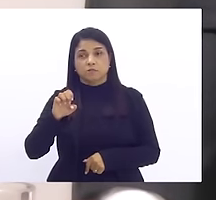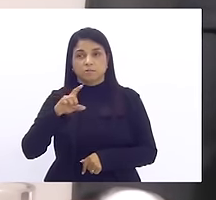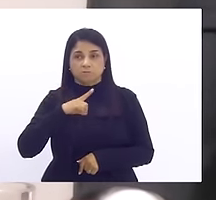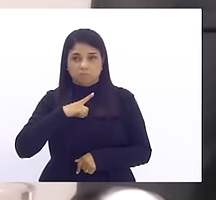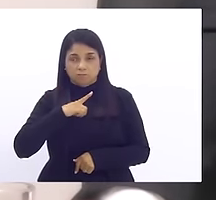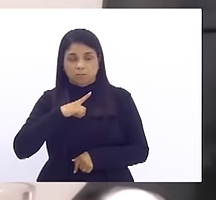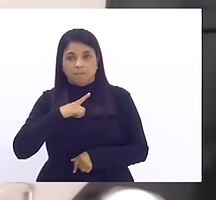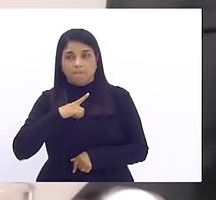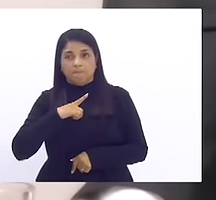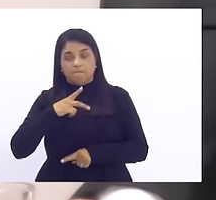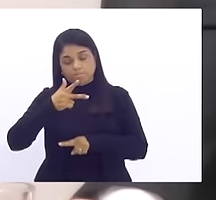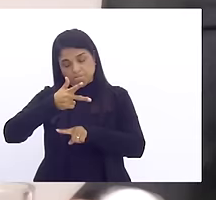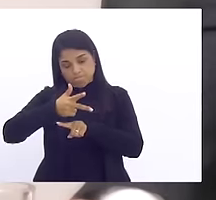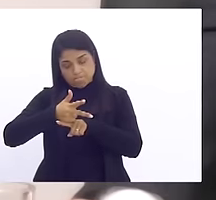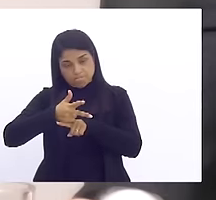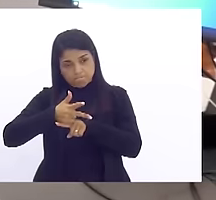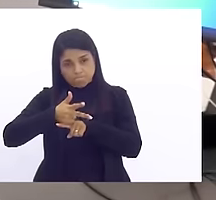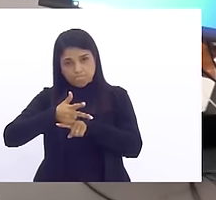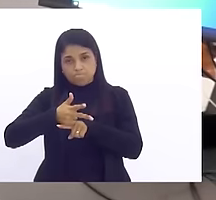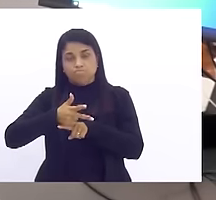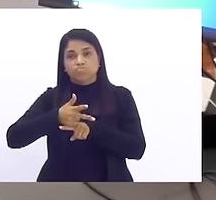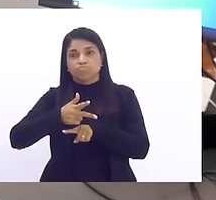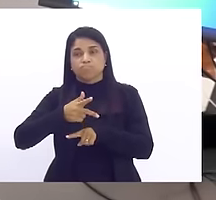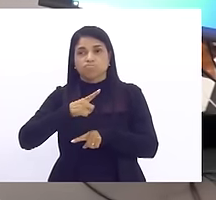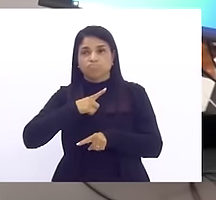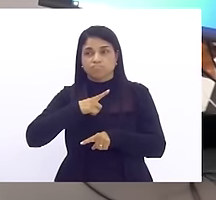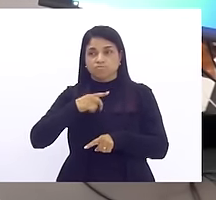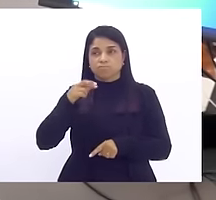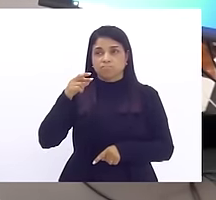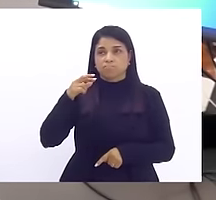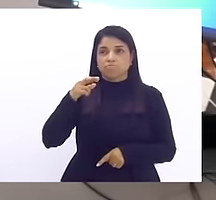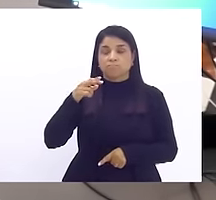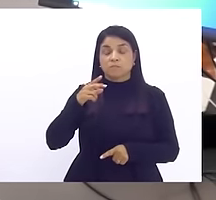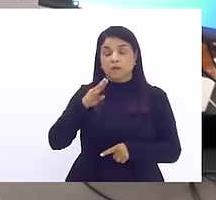Presidente agora faz uma blitz de caracterizada